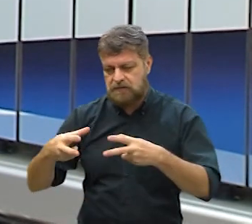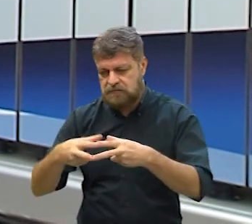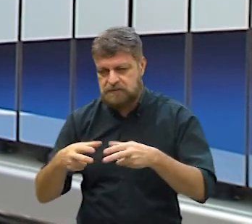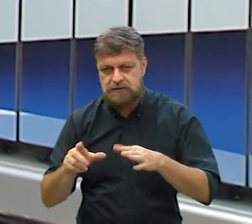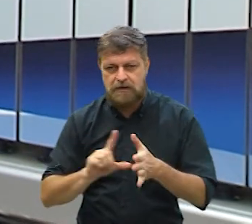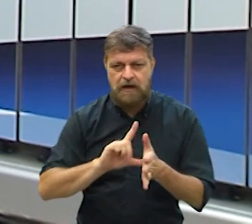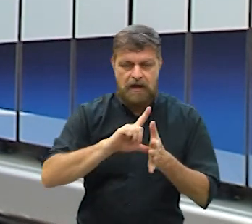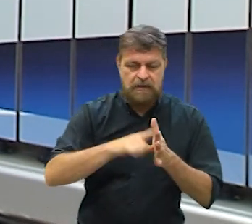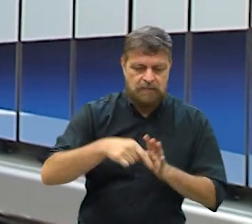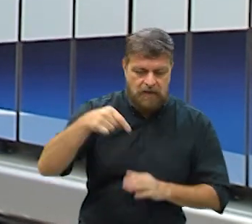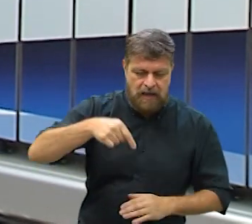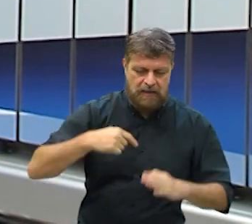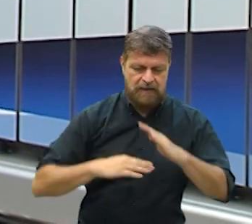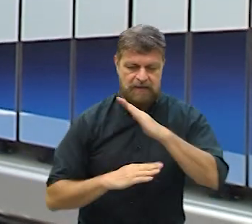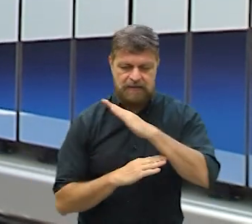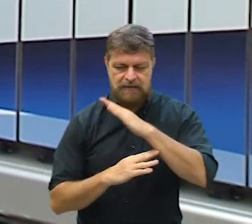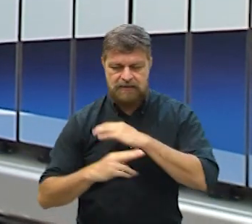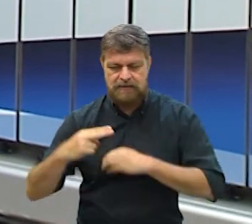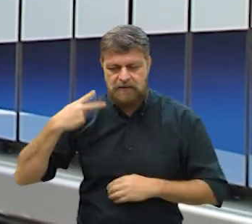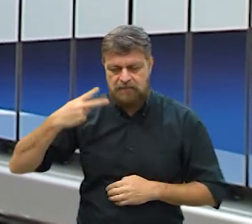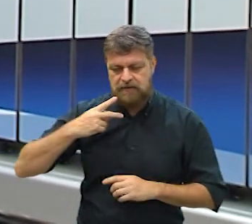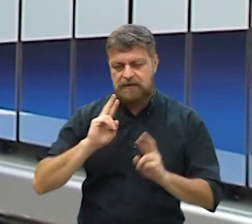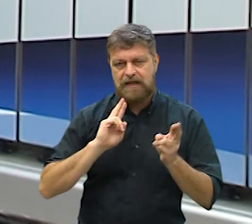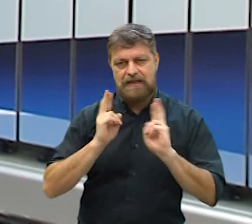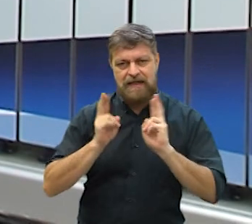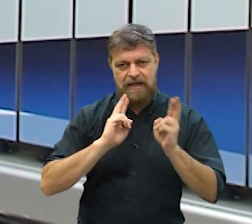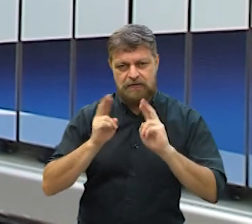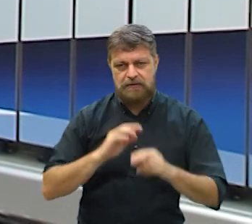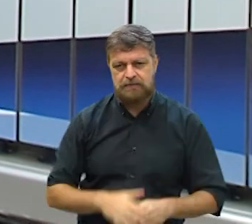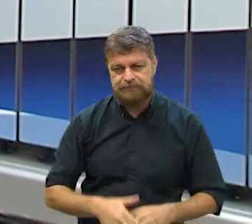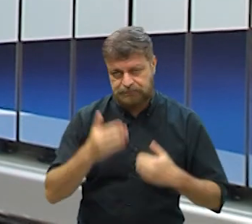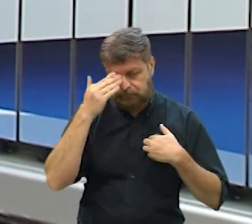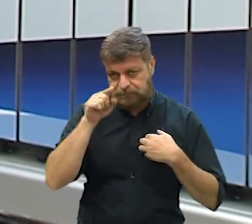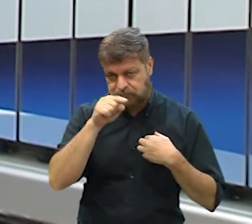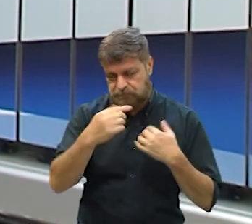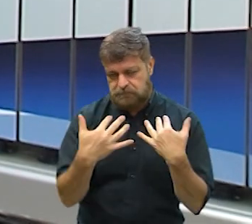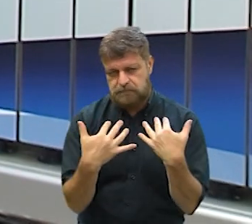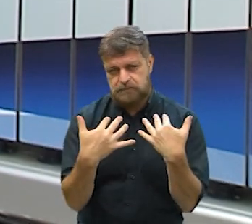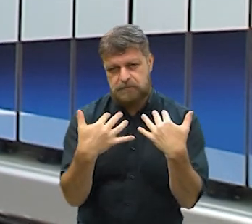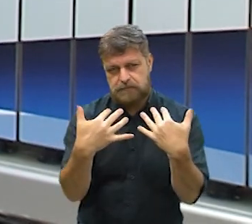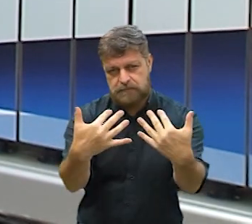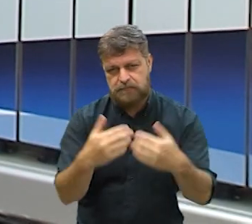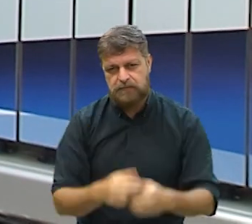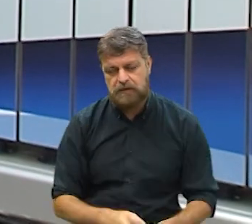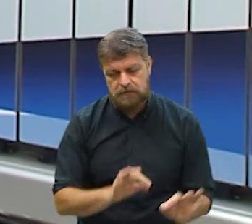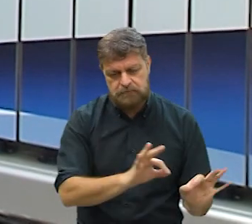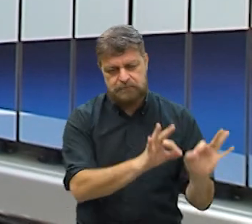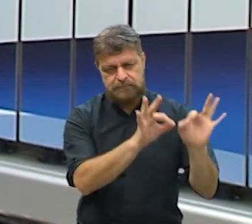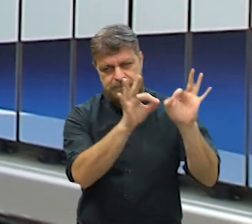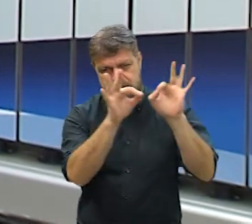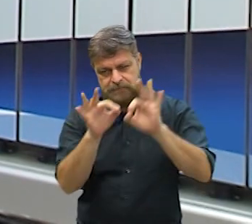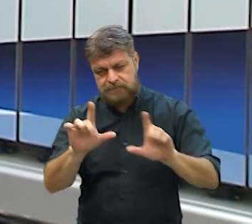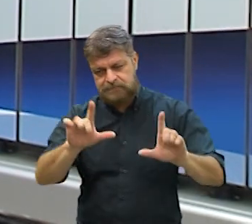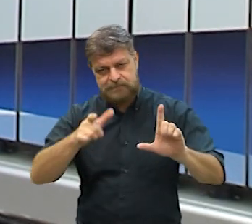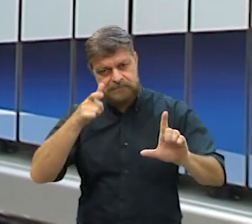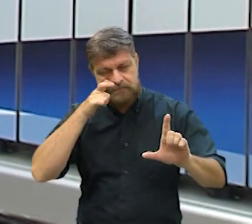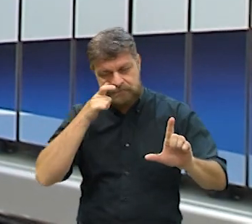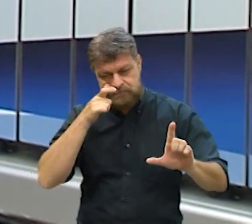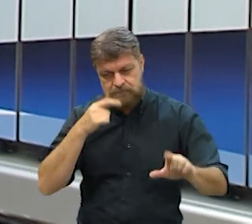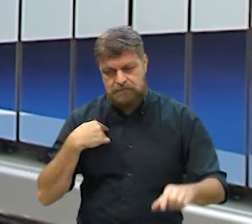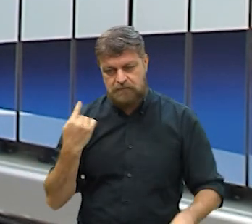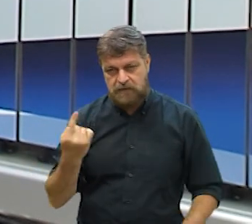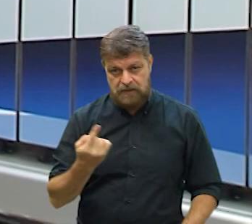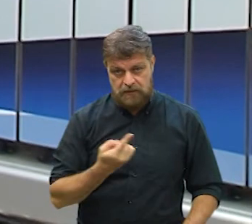e depois, posteriormente, na reunião ordinária. Agradeço você de casa pela sua companhia, pela sua audiência. Espero que a gente